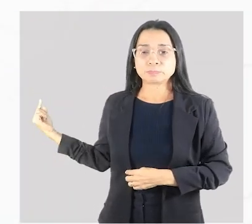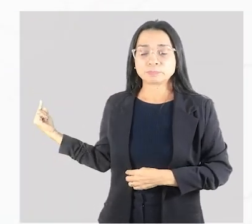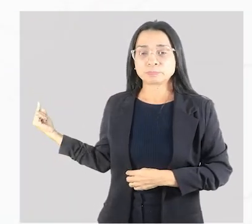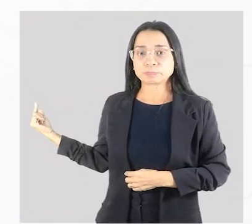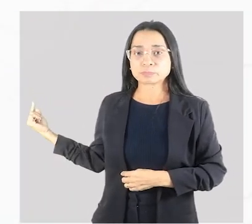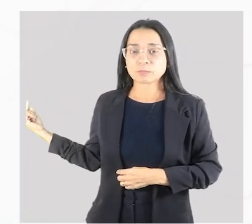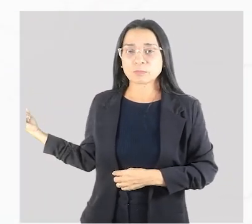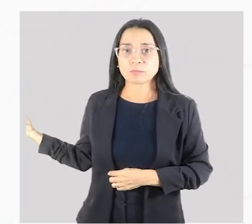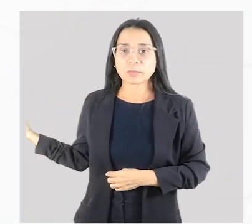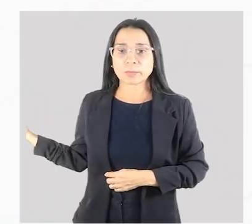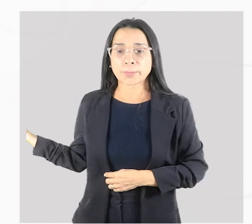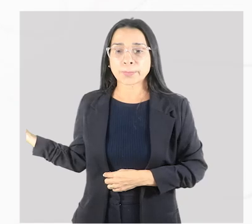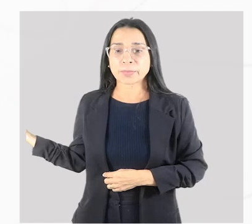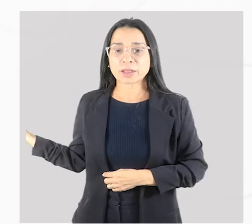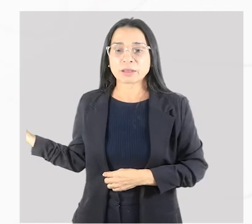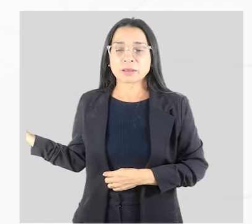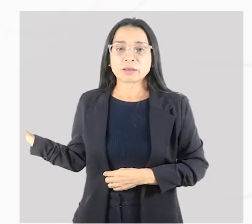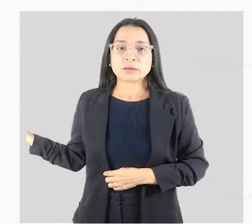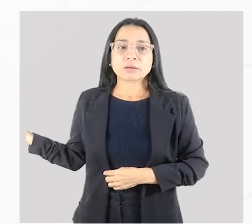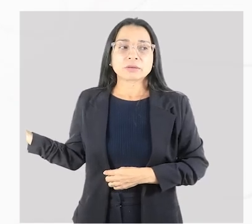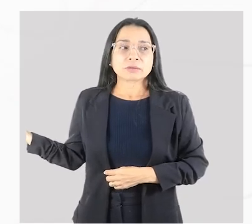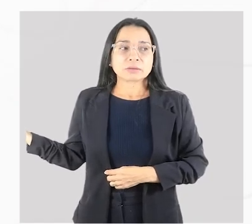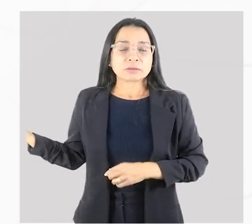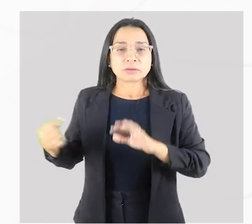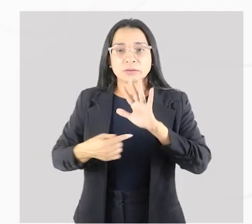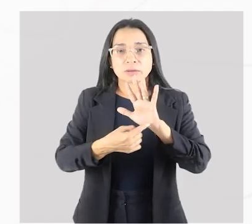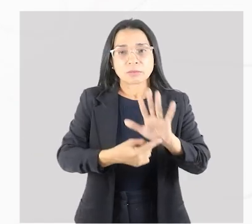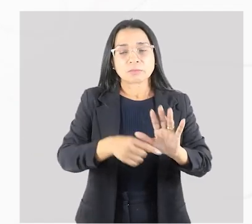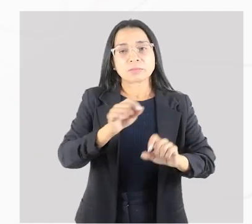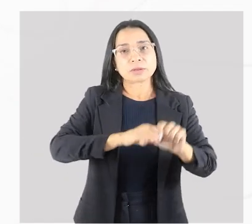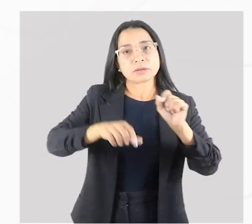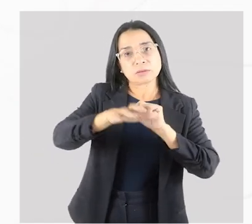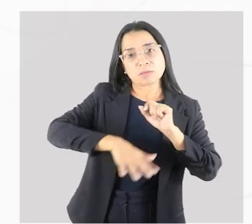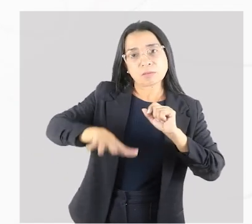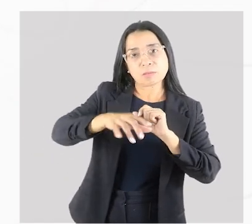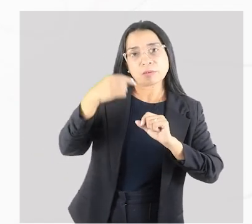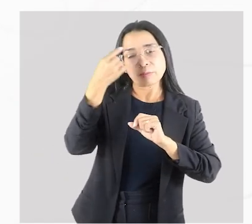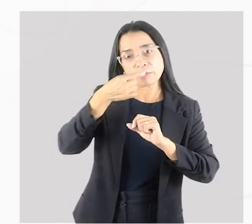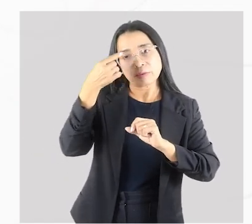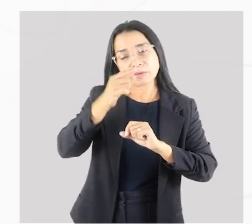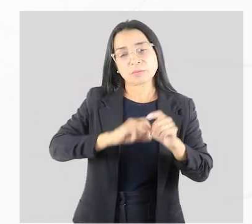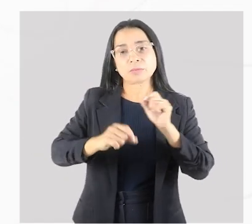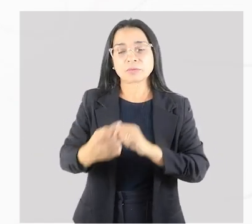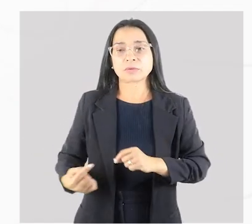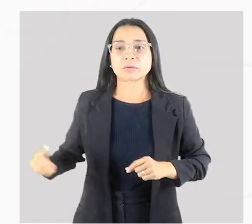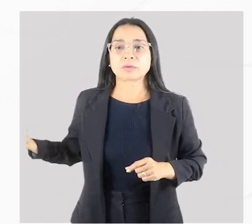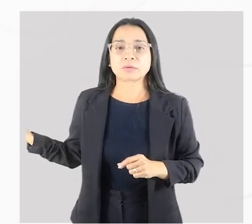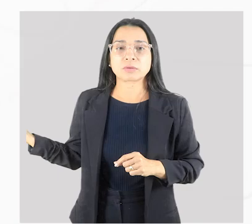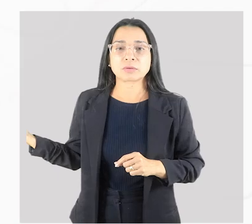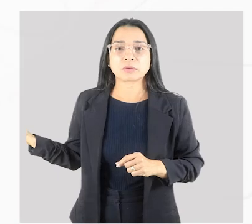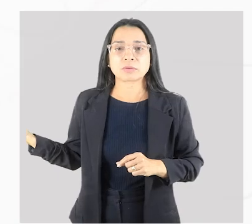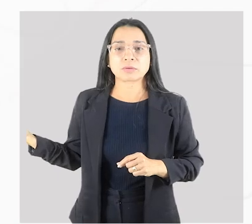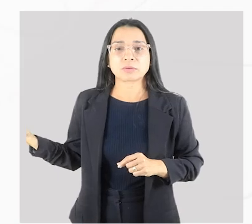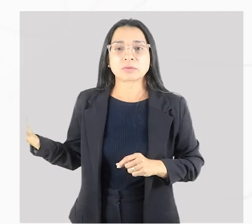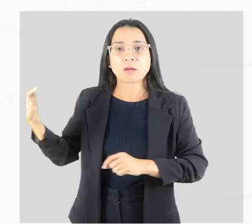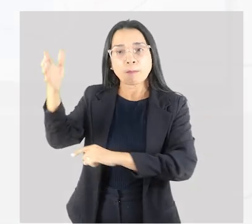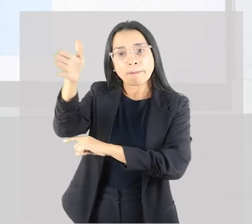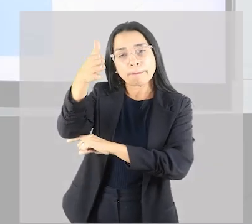aqui a região, tá certo, de Barcelona, a região do mapa da Espanha, tá certo? E ali a região de Barcelona, com uma bandeira muito